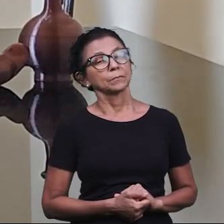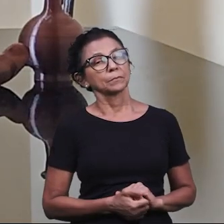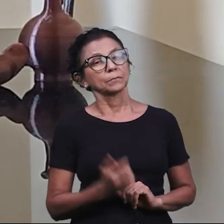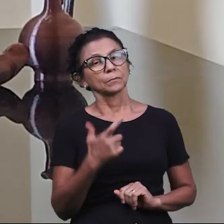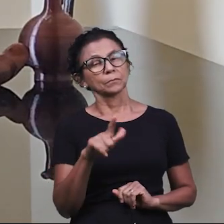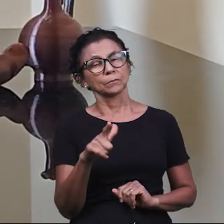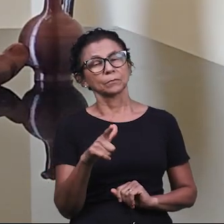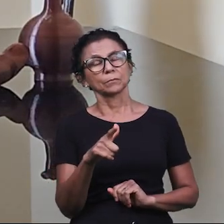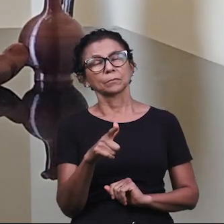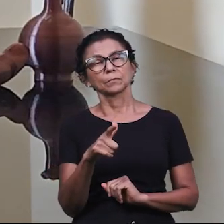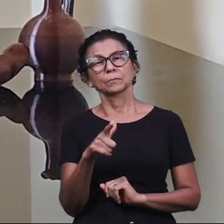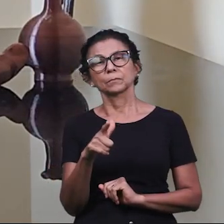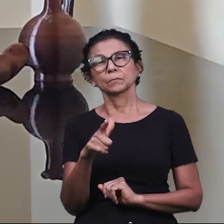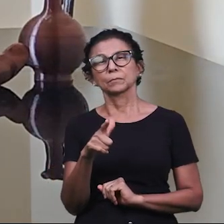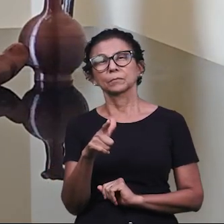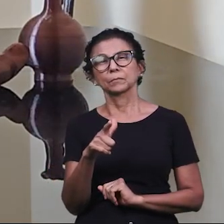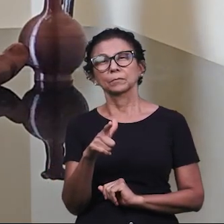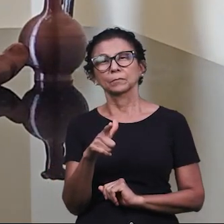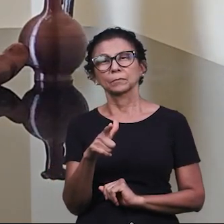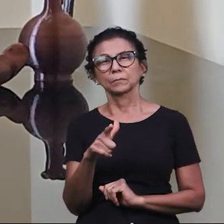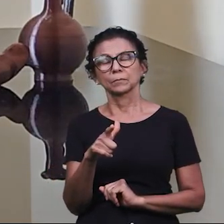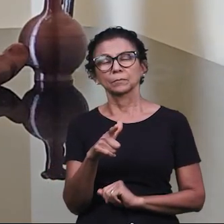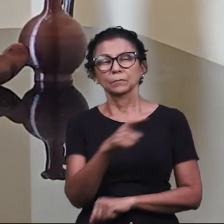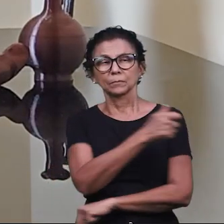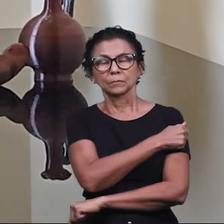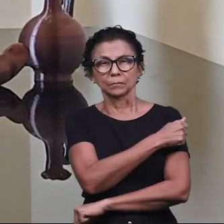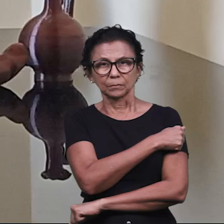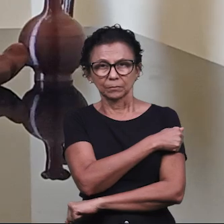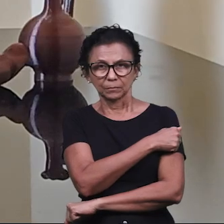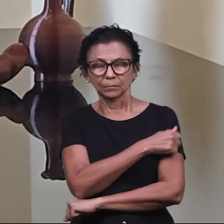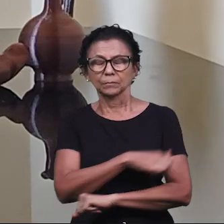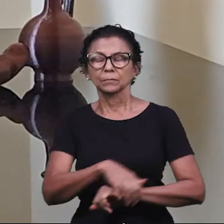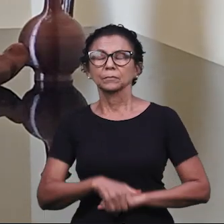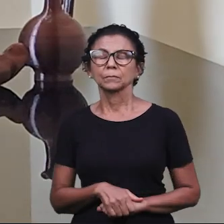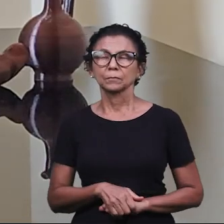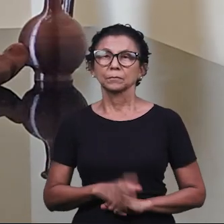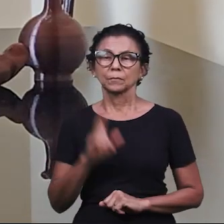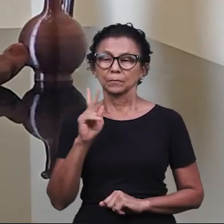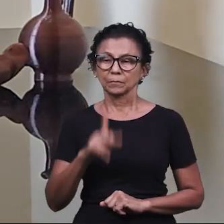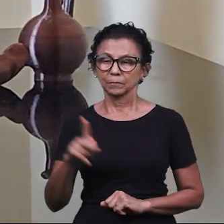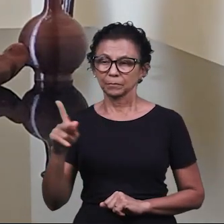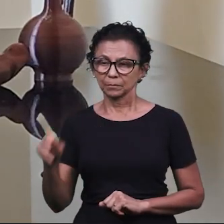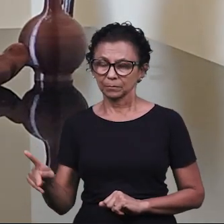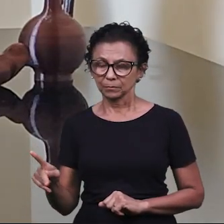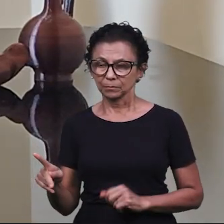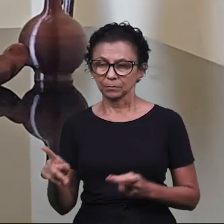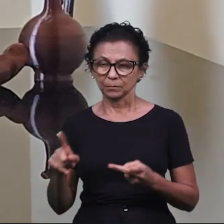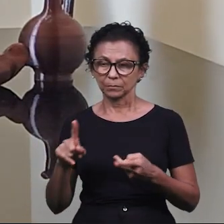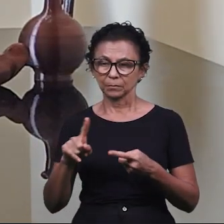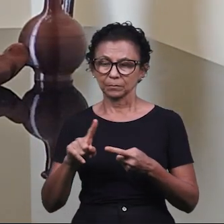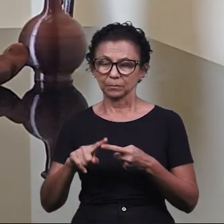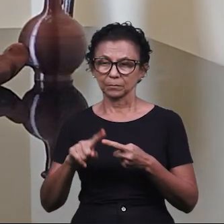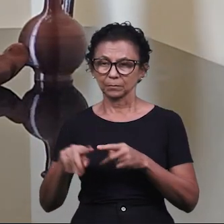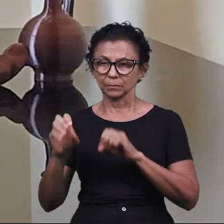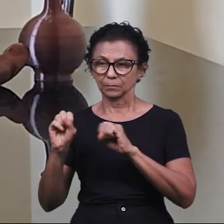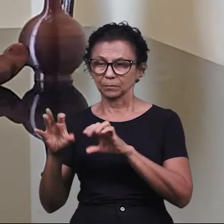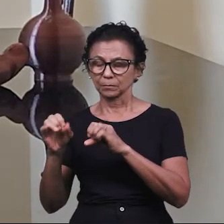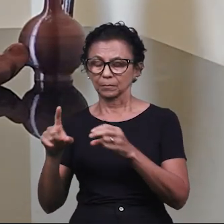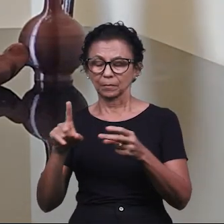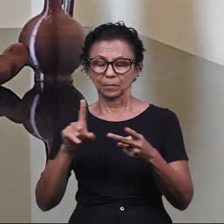apoio. Então, a professora que dará a aula, ela vai ter o recurso dela, ela